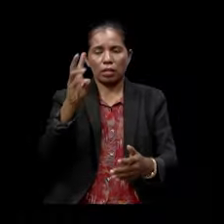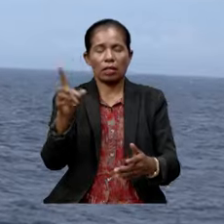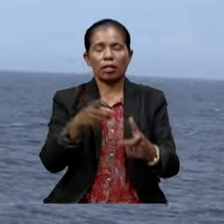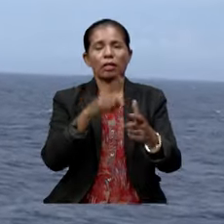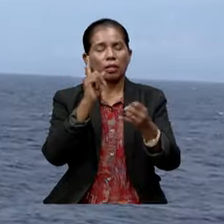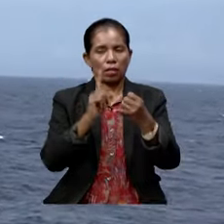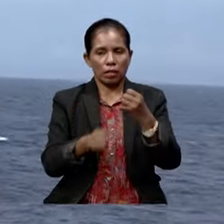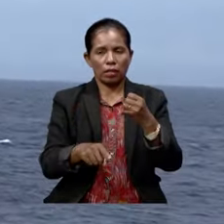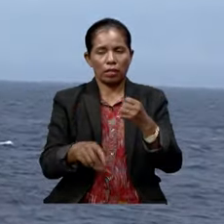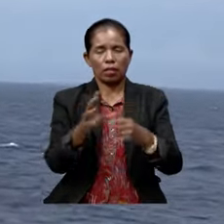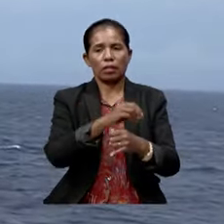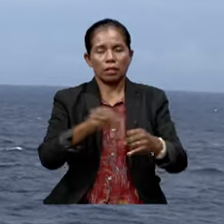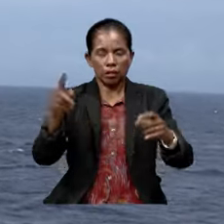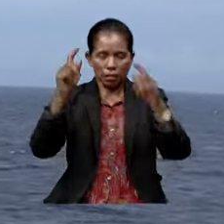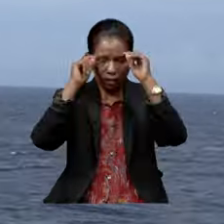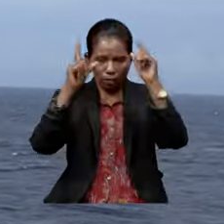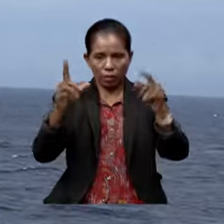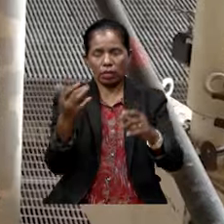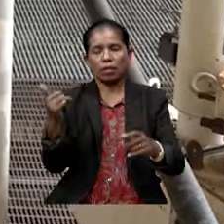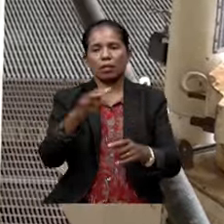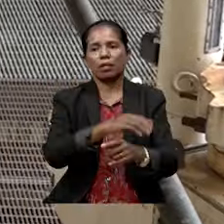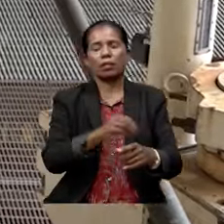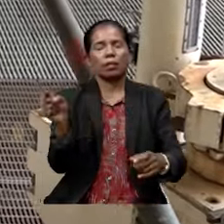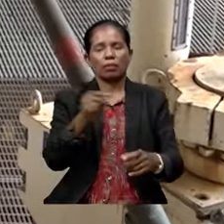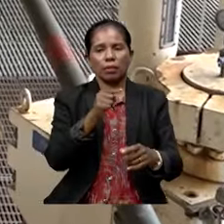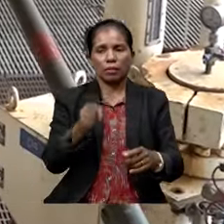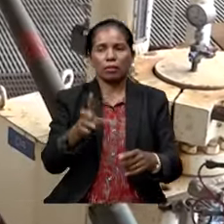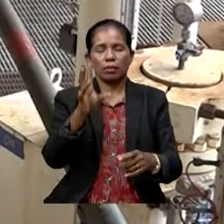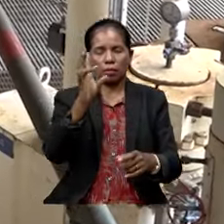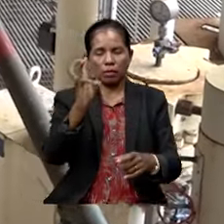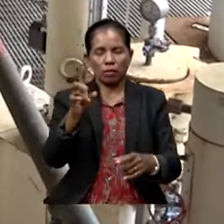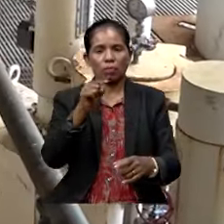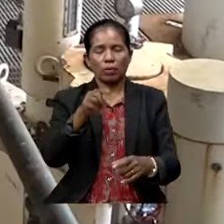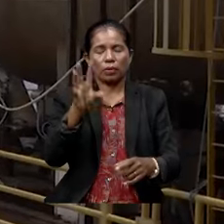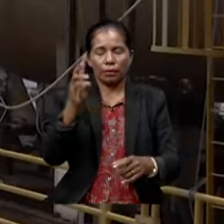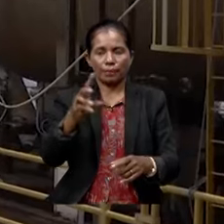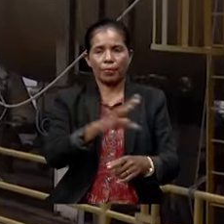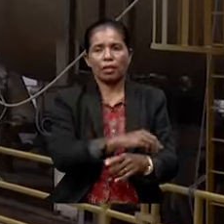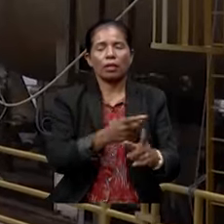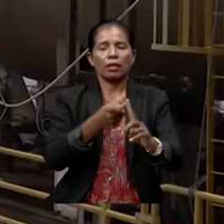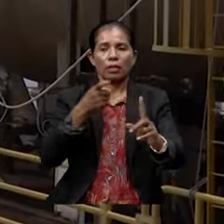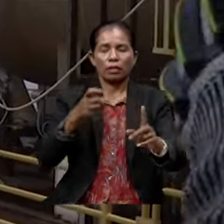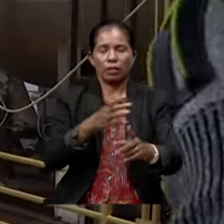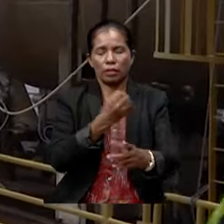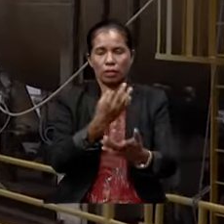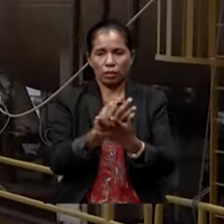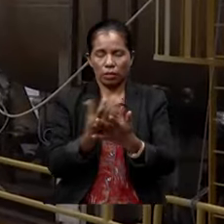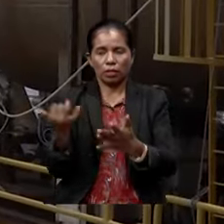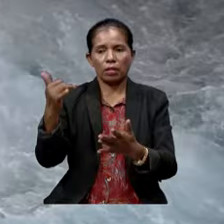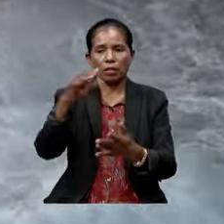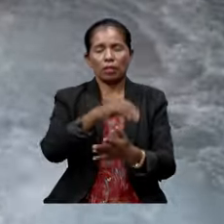Icus Liu, Tóquio Timor, Si Resource e a porcento Hito Ponto Nen. Timor Gepli Husi subsidiário Sira